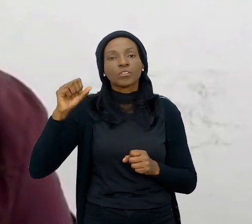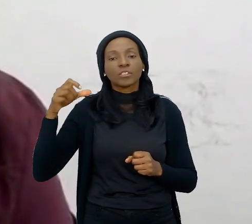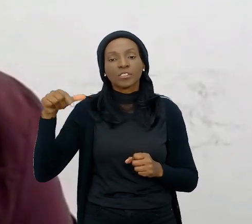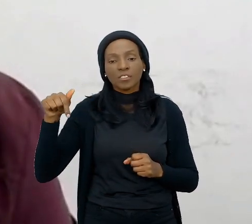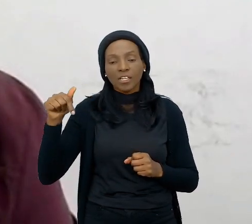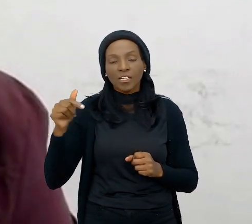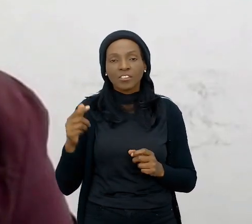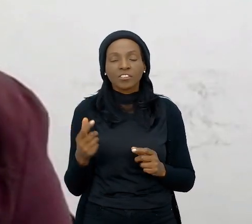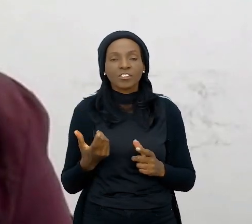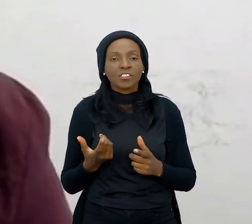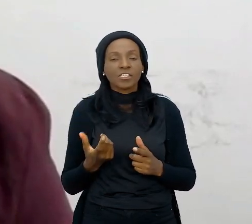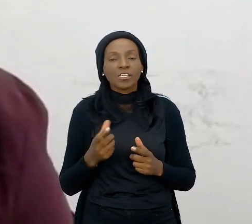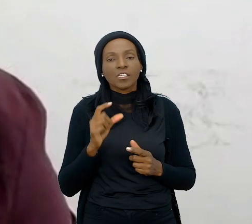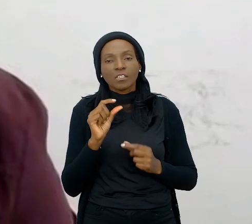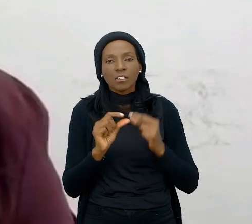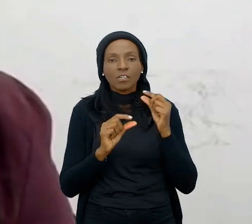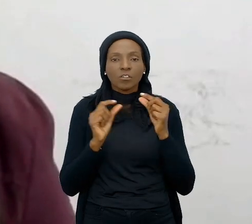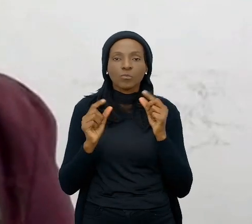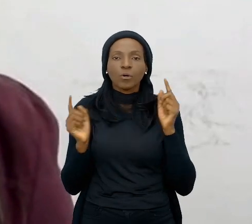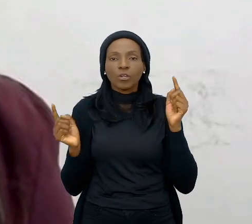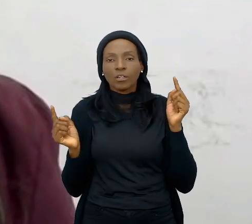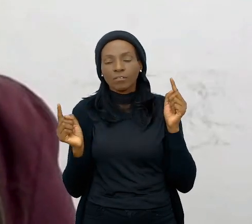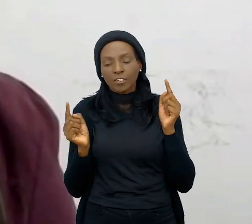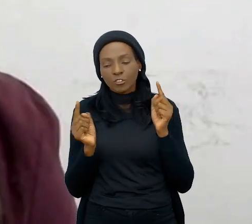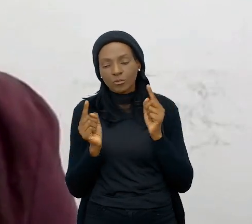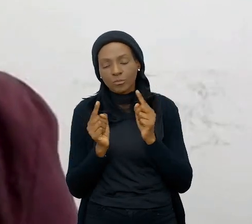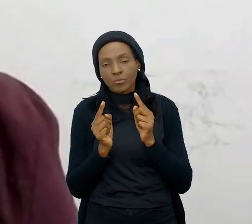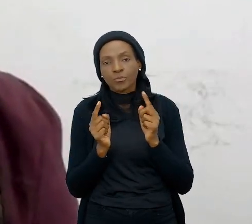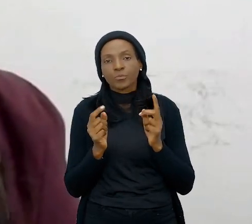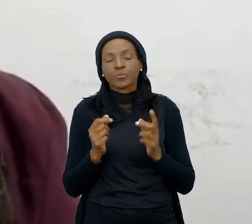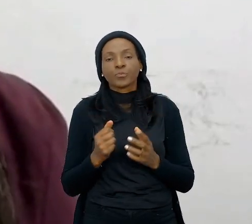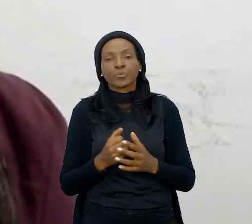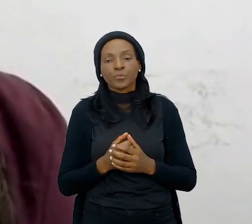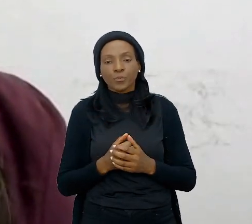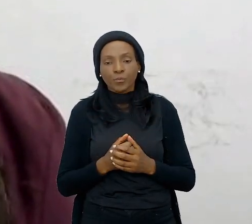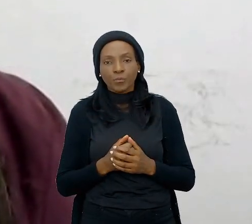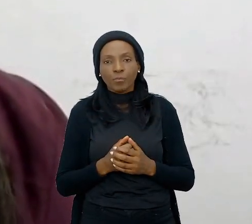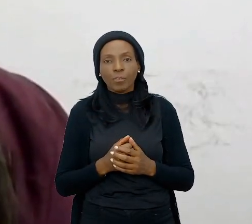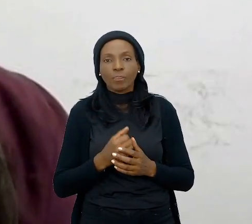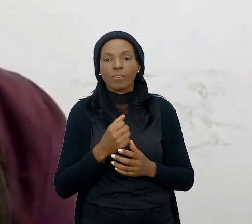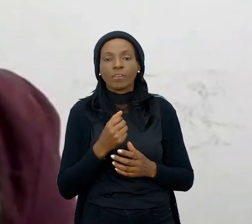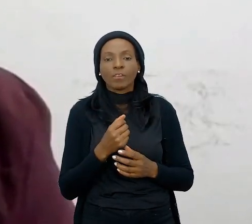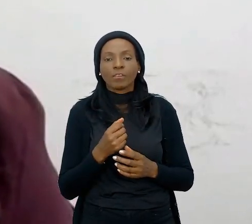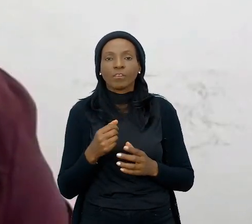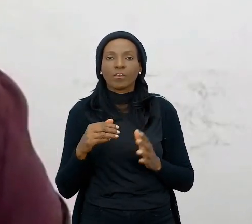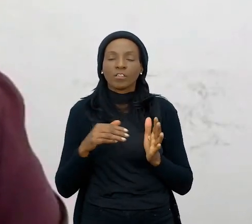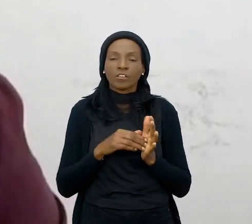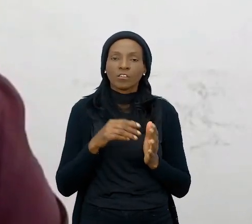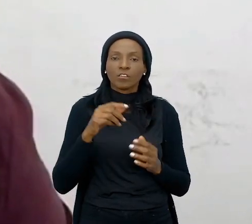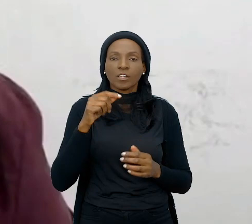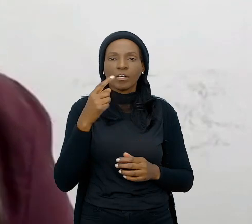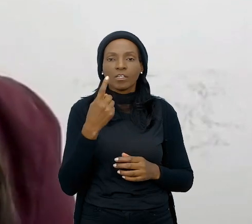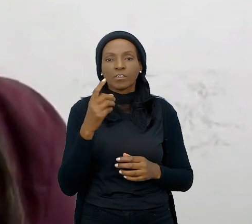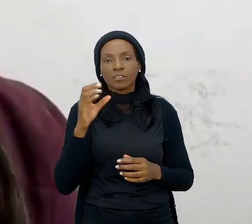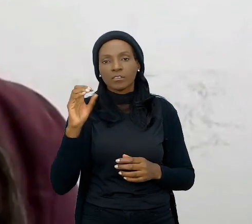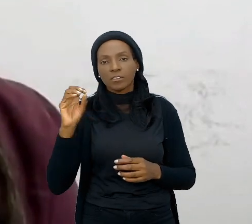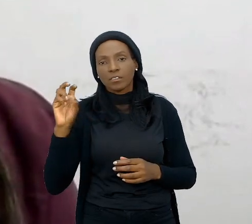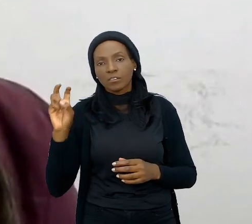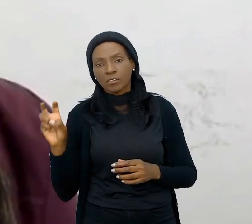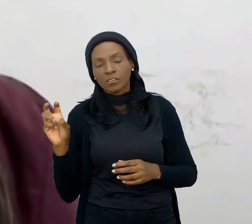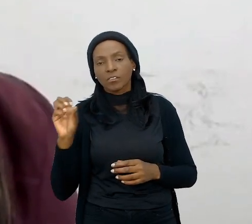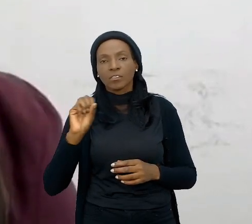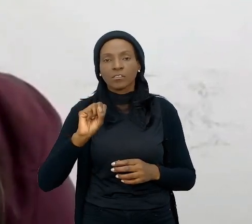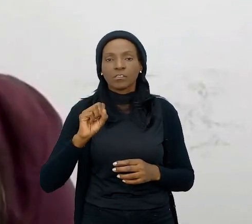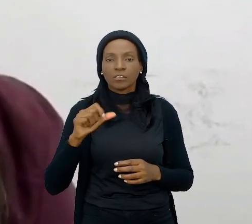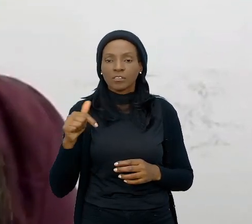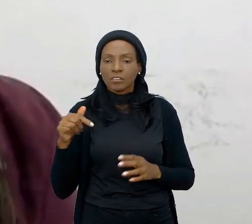que as crianças vão ali diminuindo, né? E indo para o número 105 e o 87, até